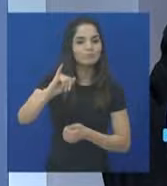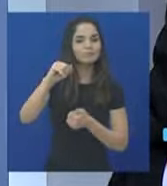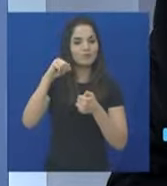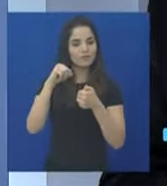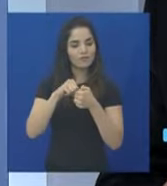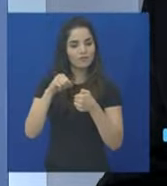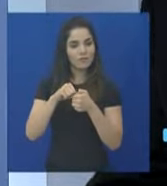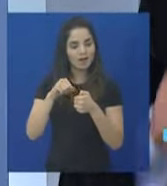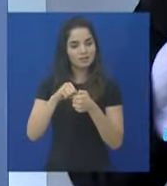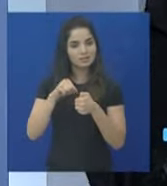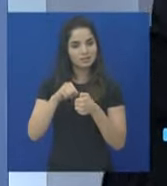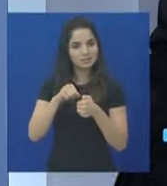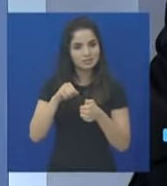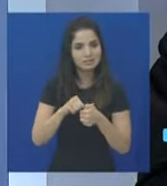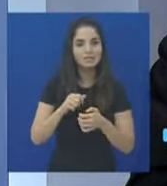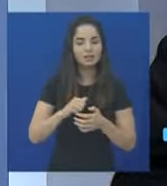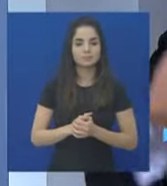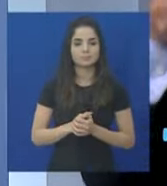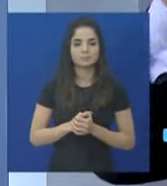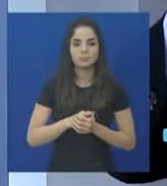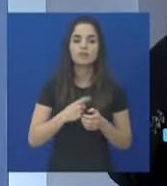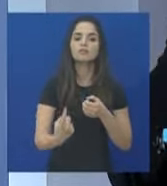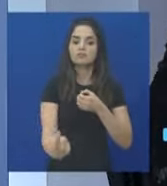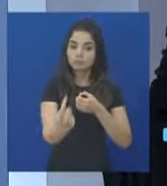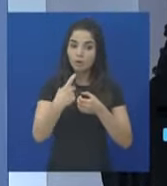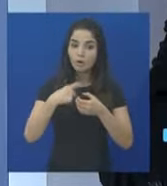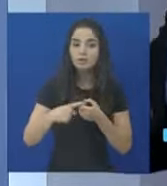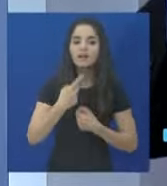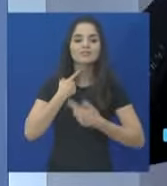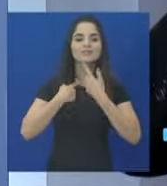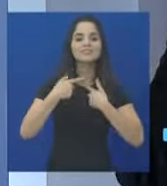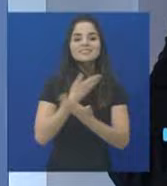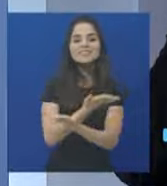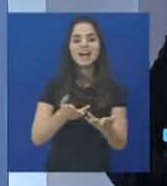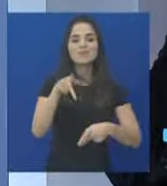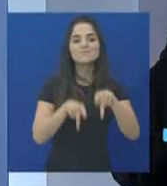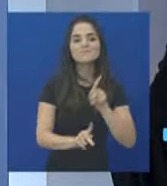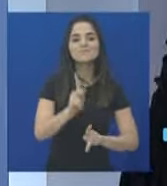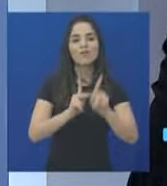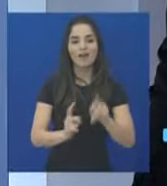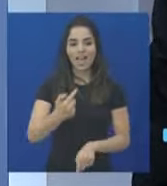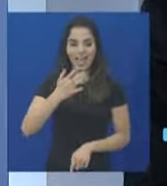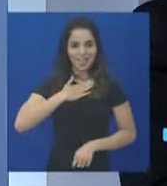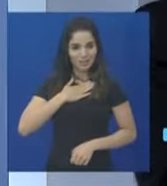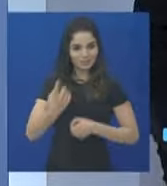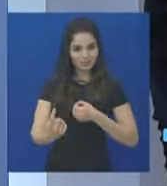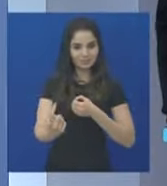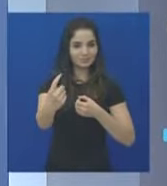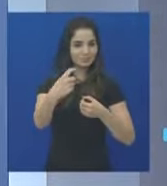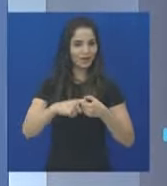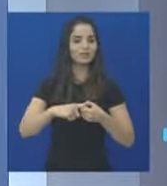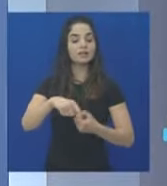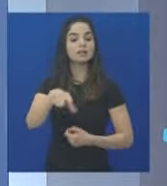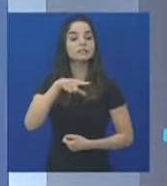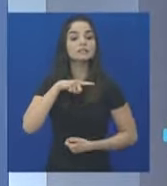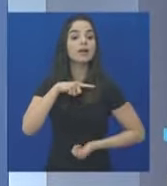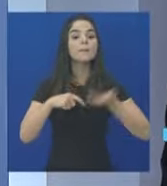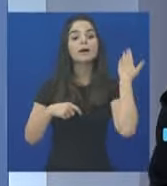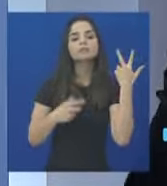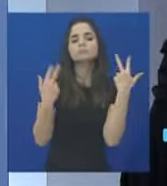voltando a ser prefeito, que vamos voltar. Porque a vontade do povo é que Maquinho volte a ser prefeito para ter o que tinha no